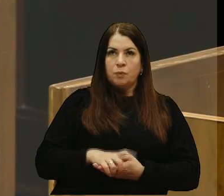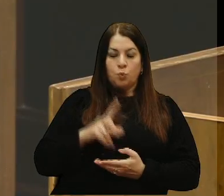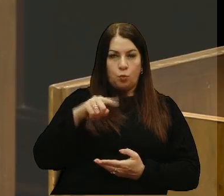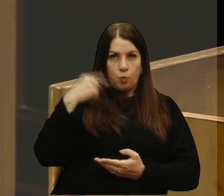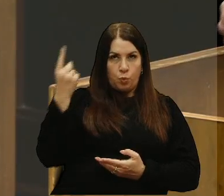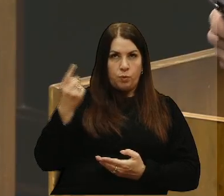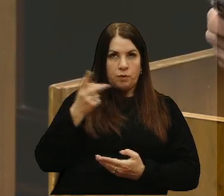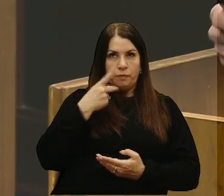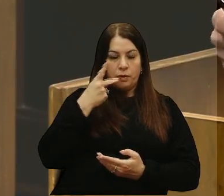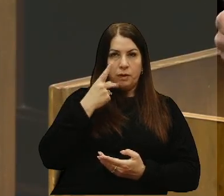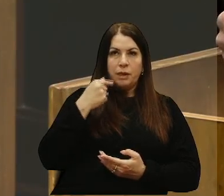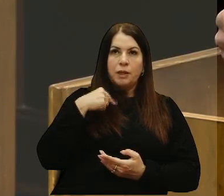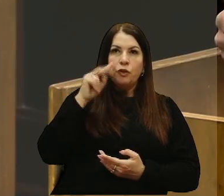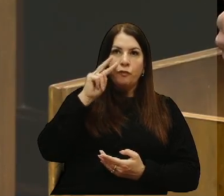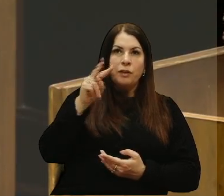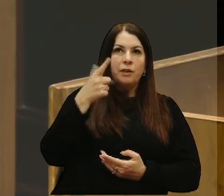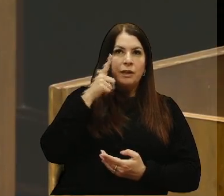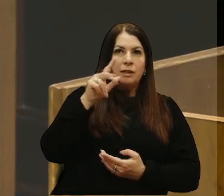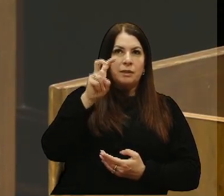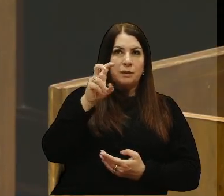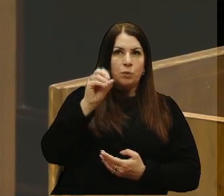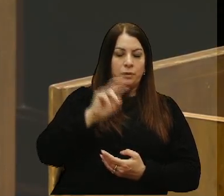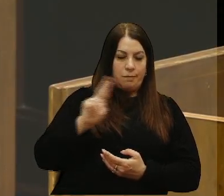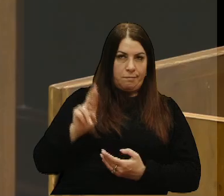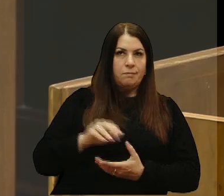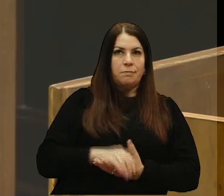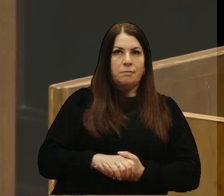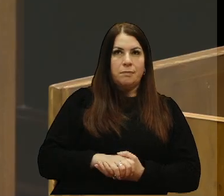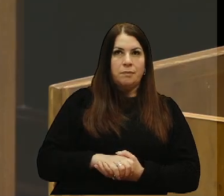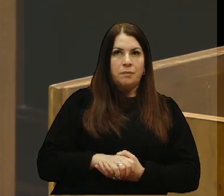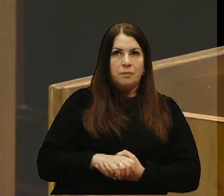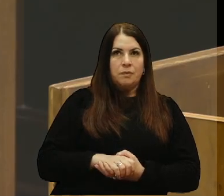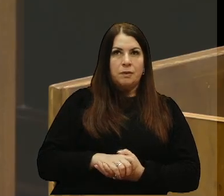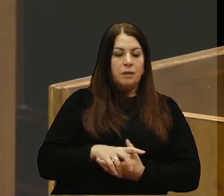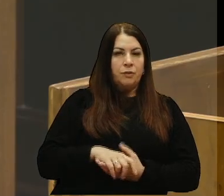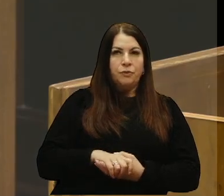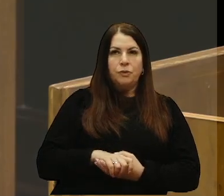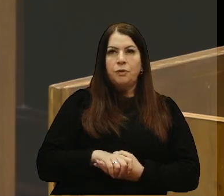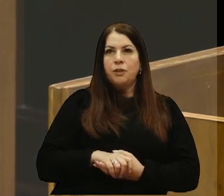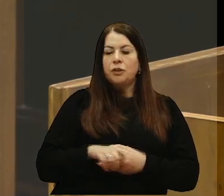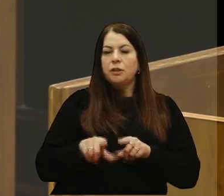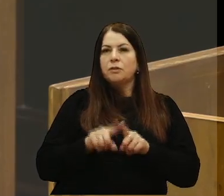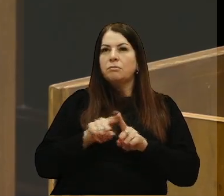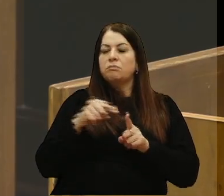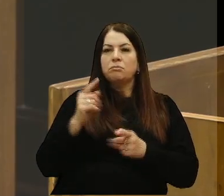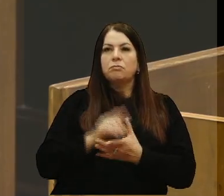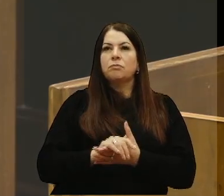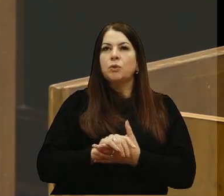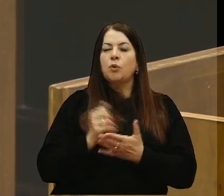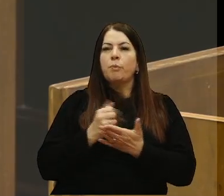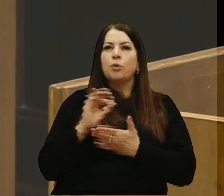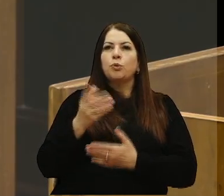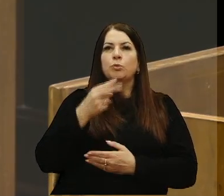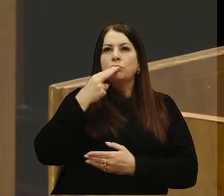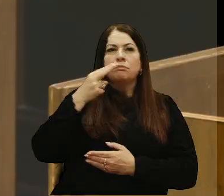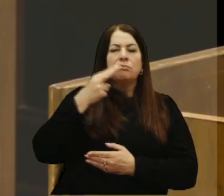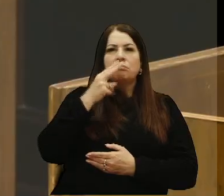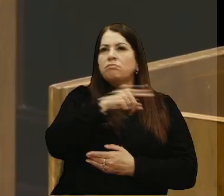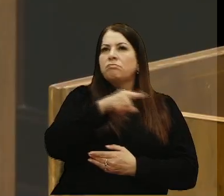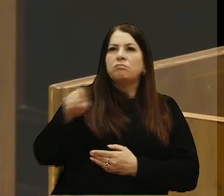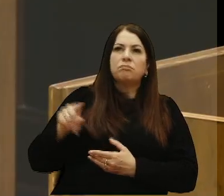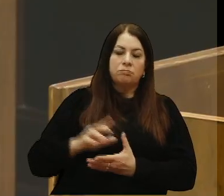Outra que comentou comigo. Eu vi ele ganhando 50 reais. Eu vi ele ganhando 50 reais de uma pessoa que doou para ele. Comprou tudo de cigarro.